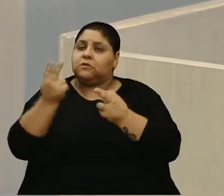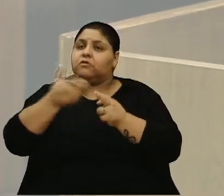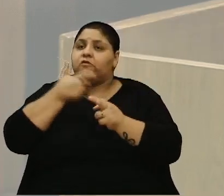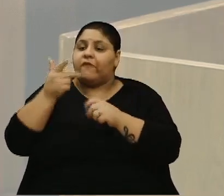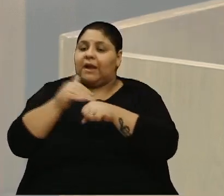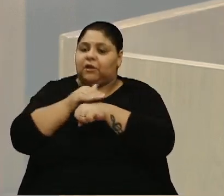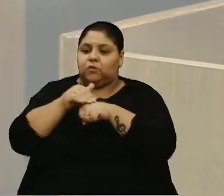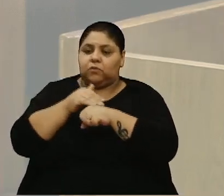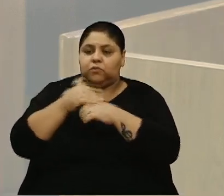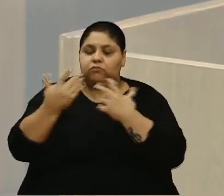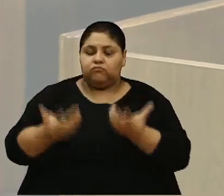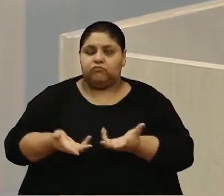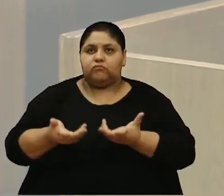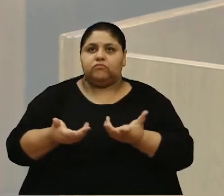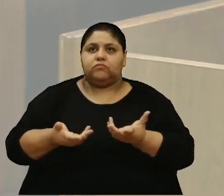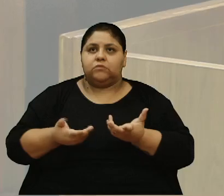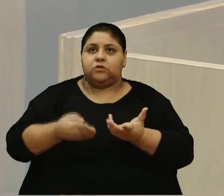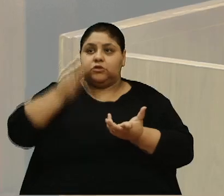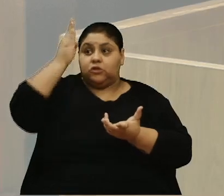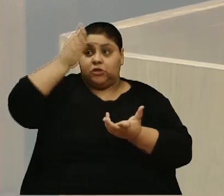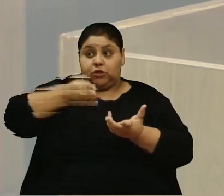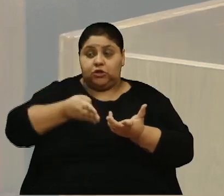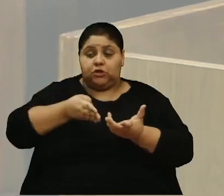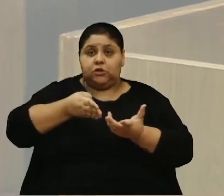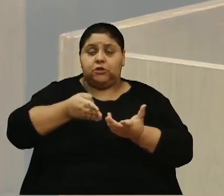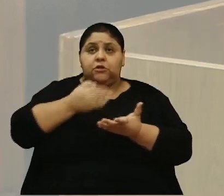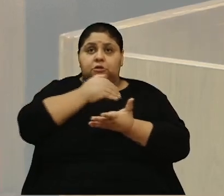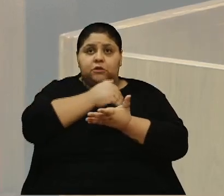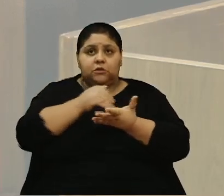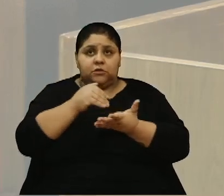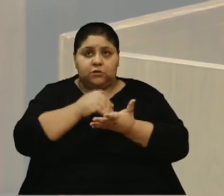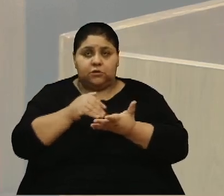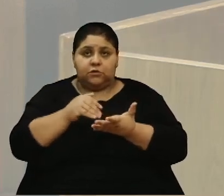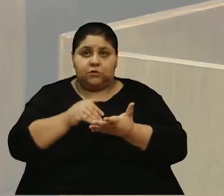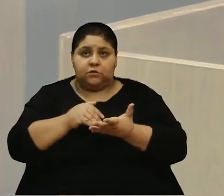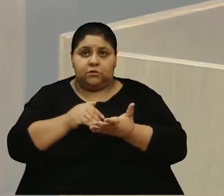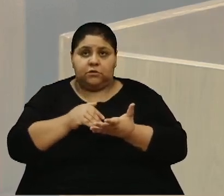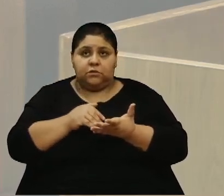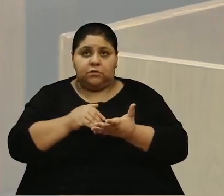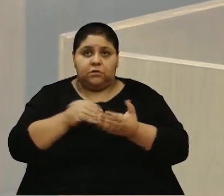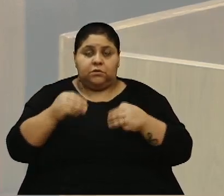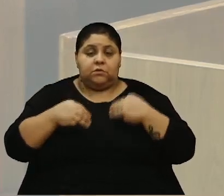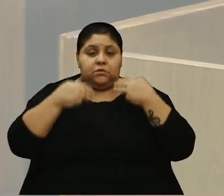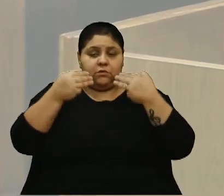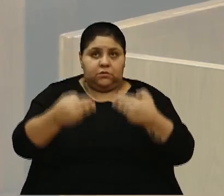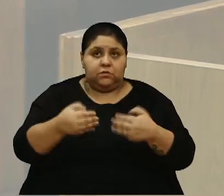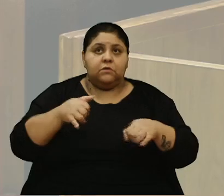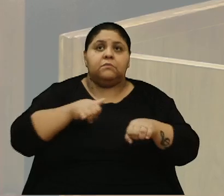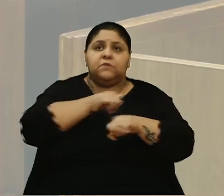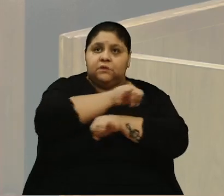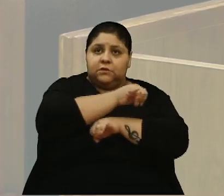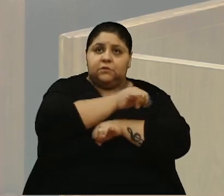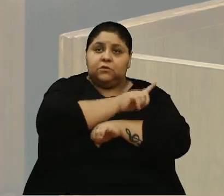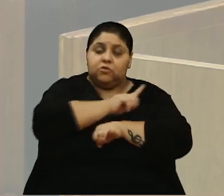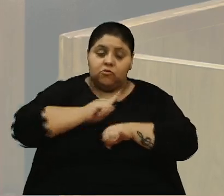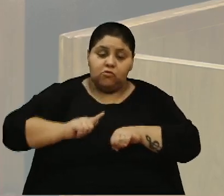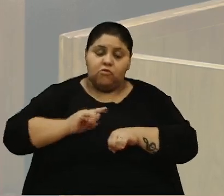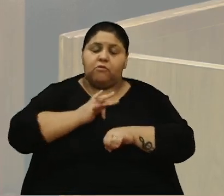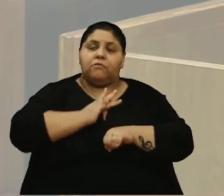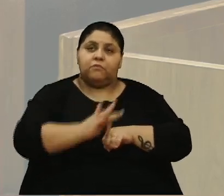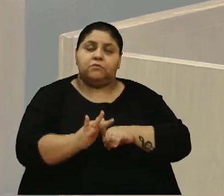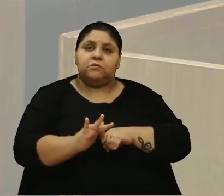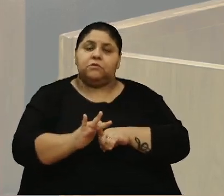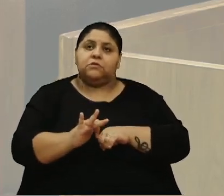conversando, né, diretamente com a Secretaria de Portos, Ministério de Portos e Aeroportos, perdão, do governo federal, para